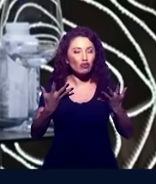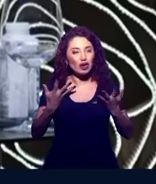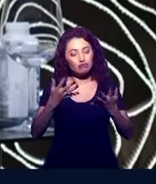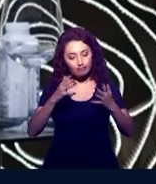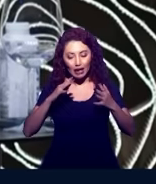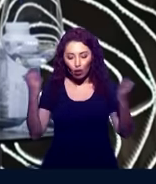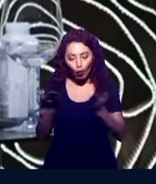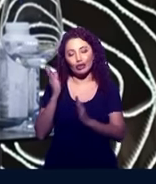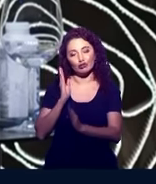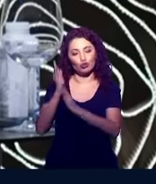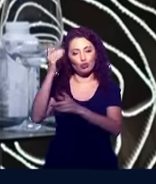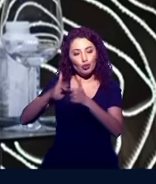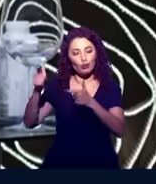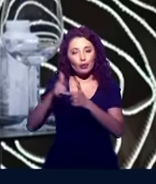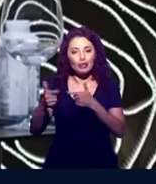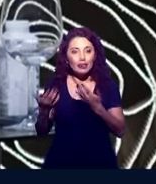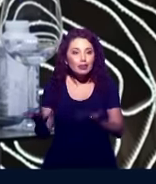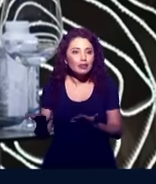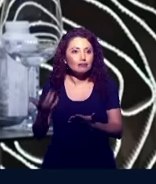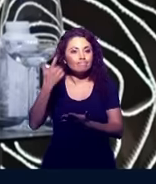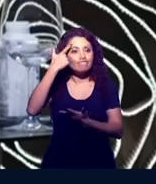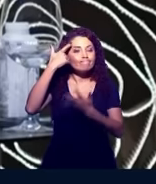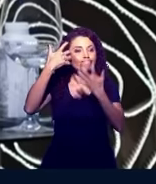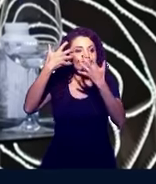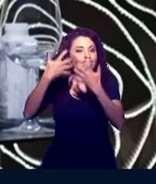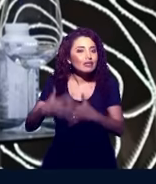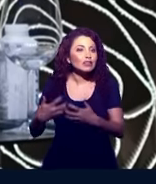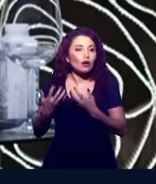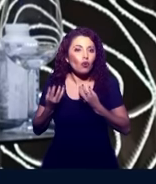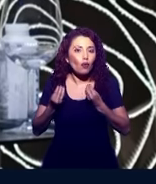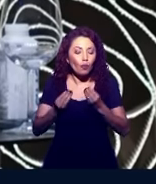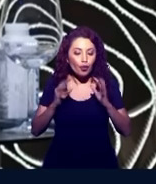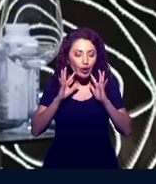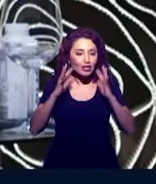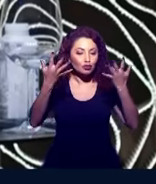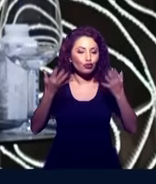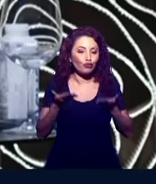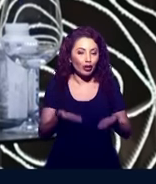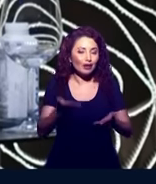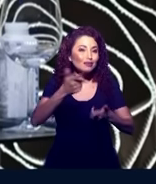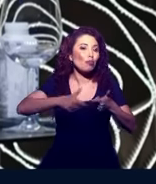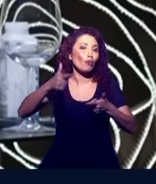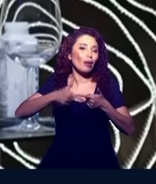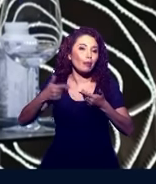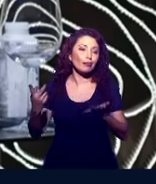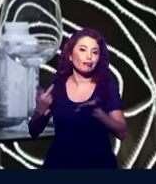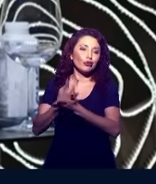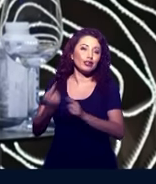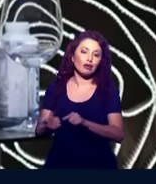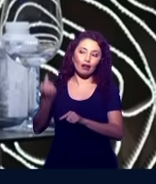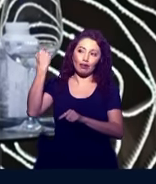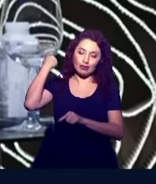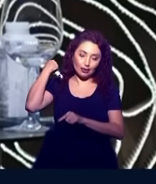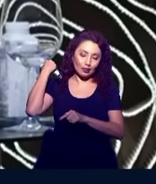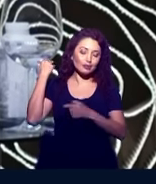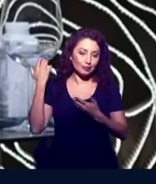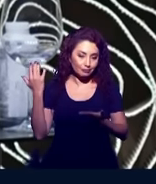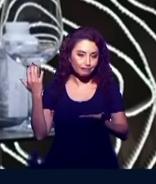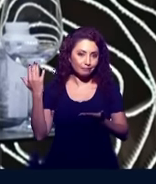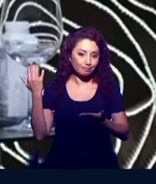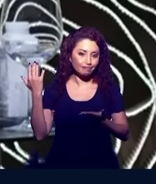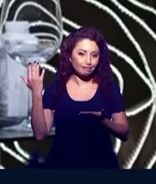eh como é que nós vamos tratar esses esqueletos que não TM a